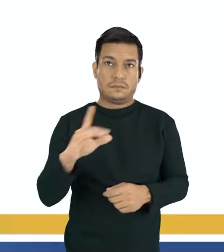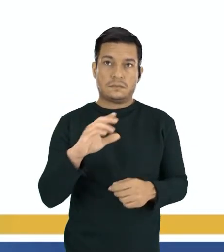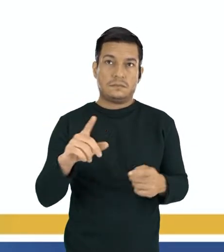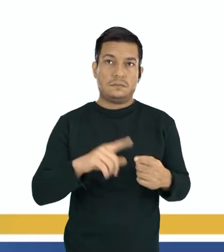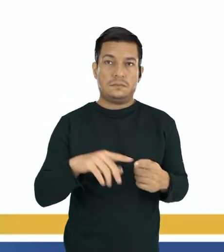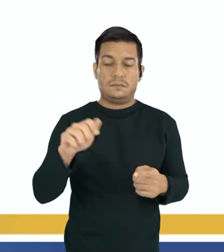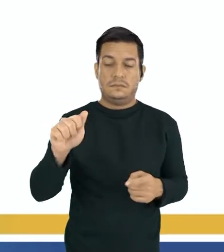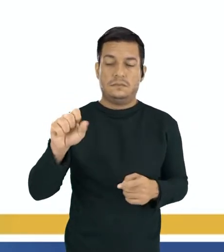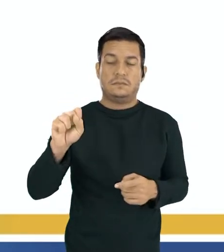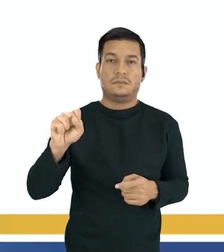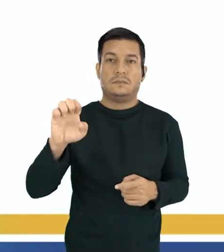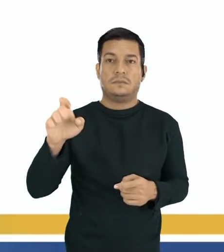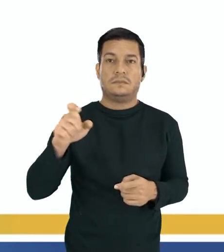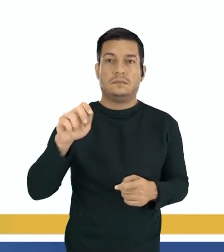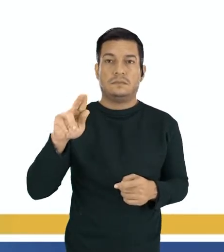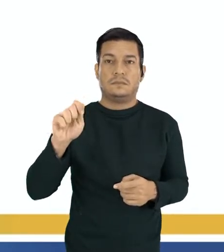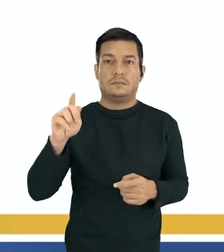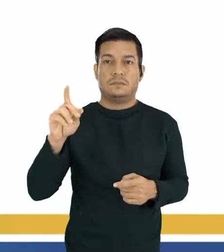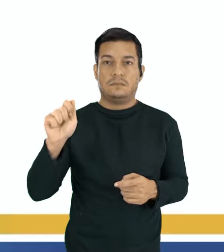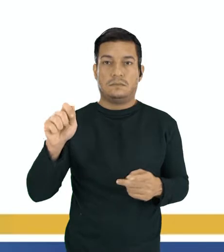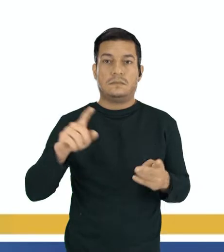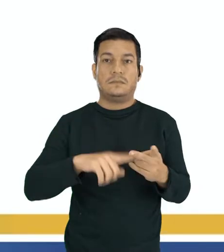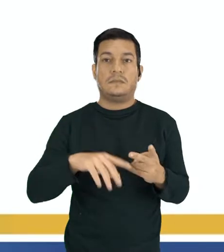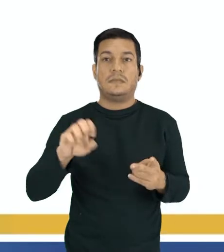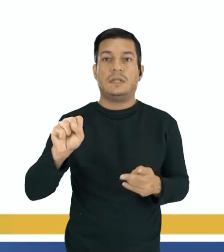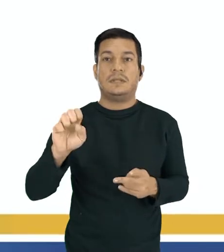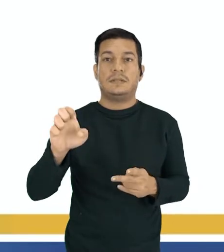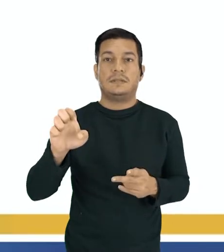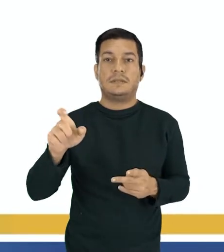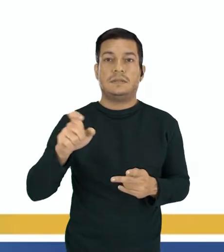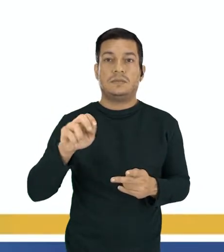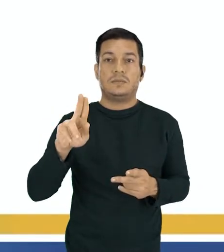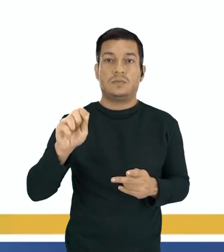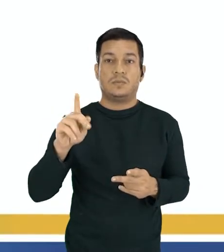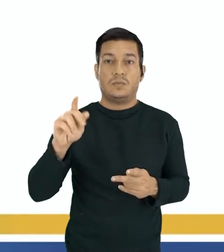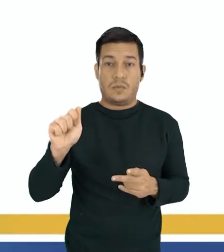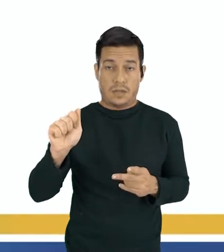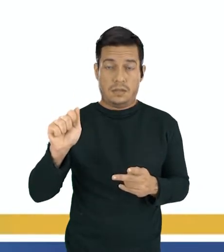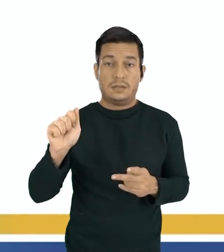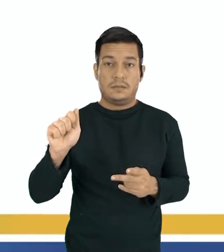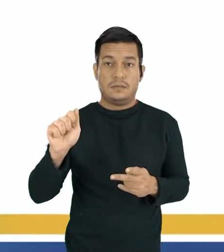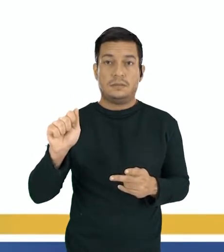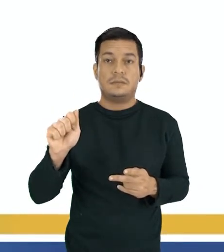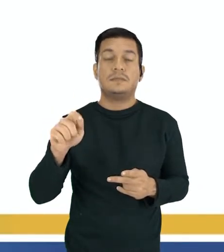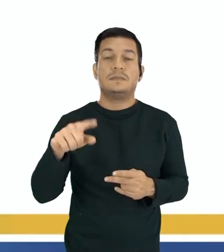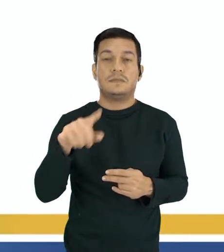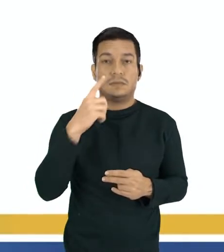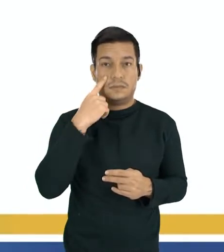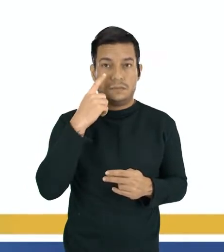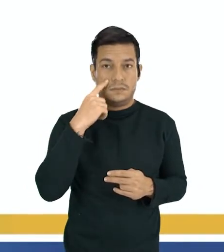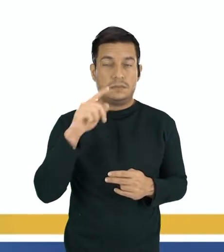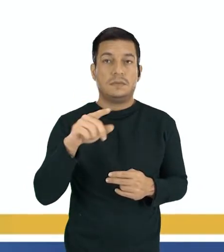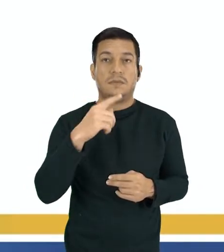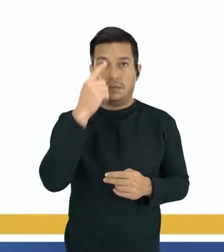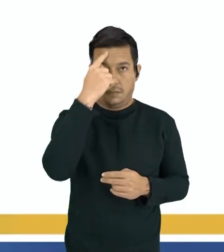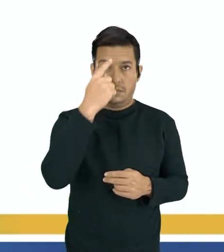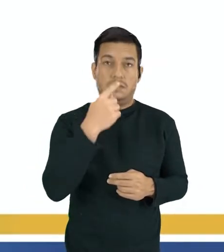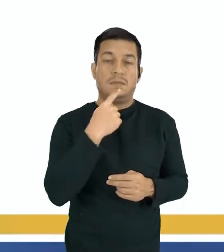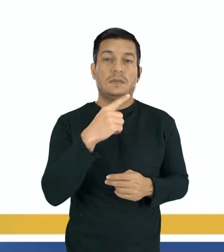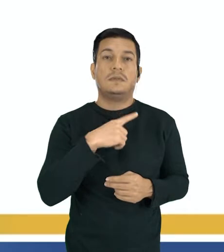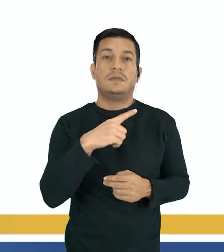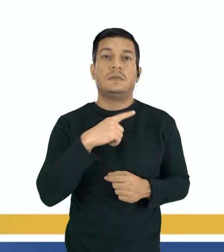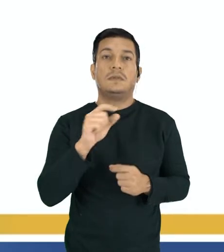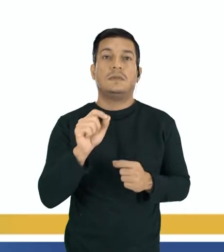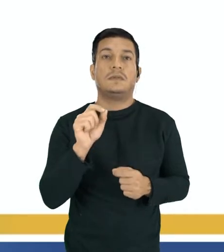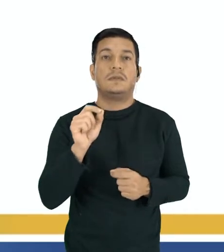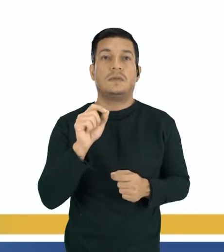reprodução assexuada e reprodução sexuada. A reprodução assexuada, se vocês observarem na imagem, nós temos